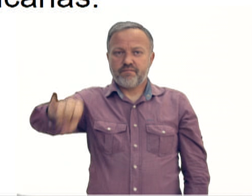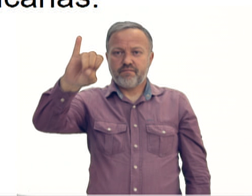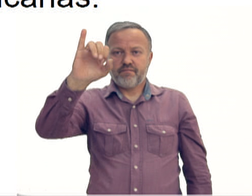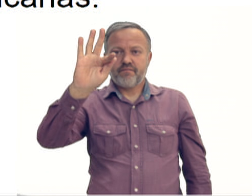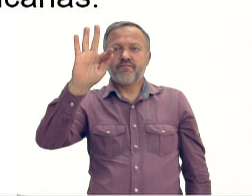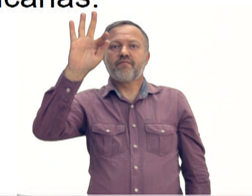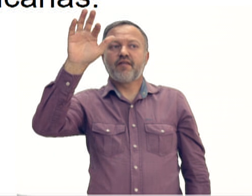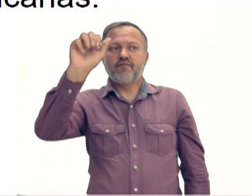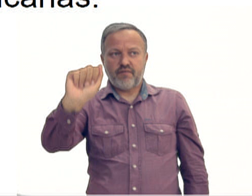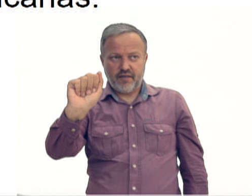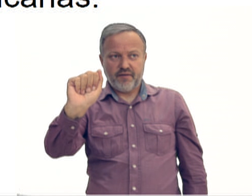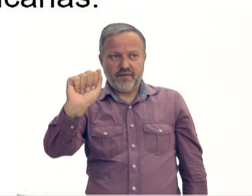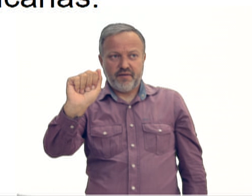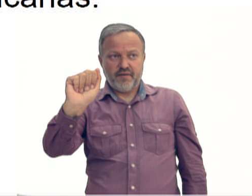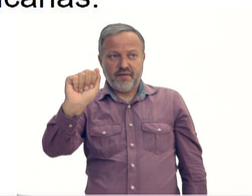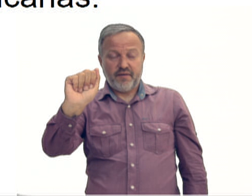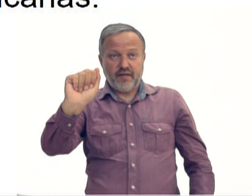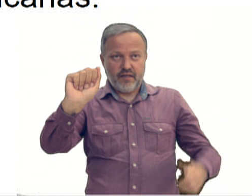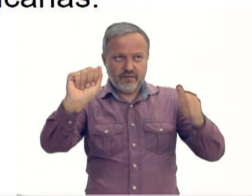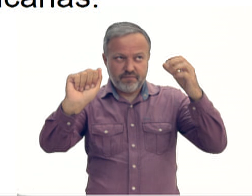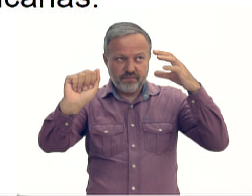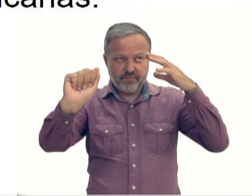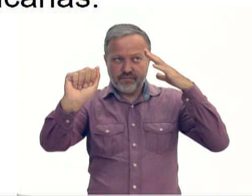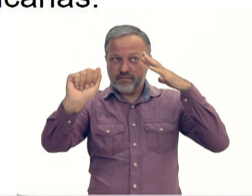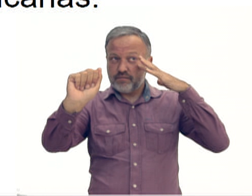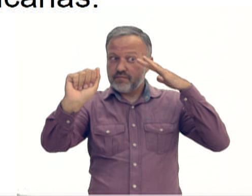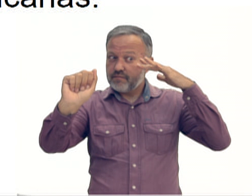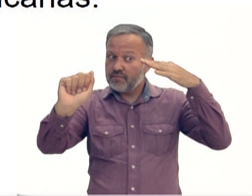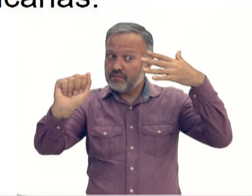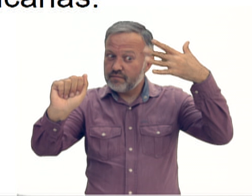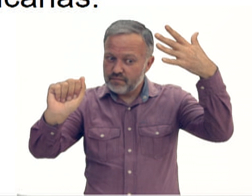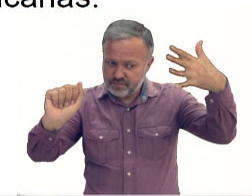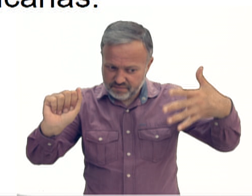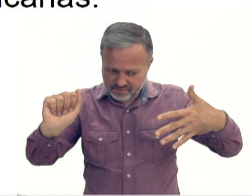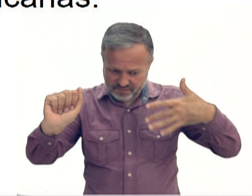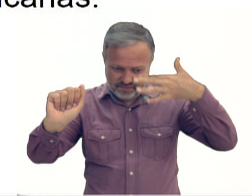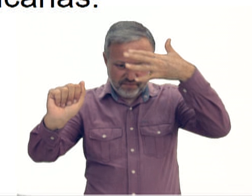Ifá, orixá de adivinhação.